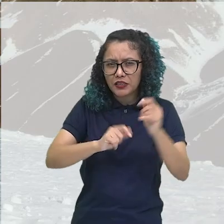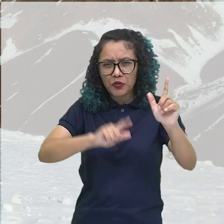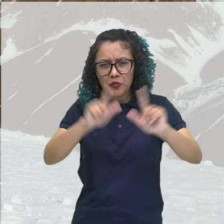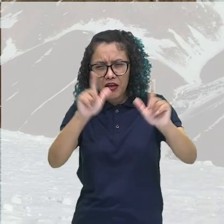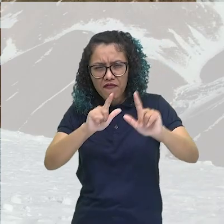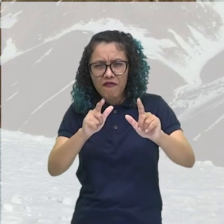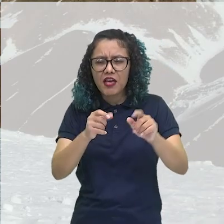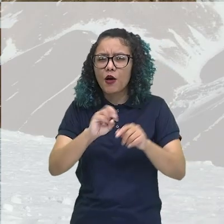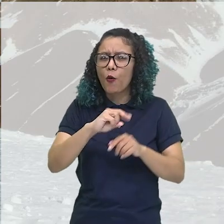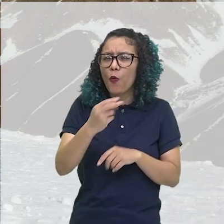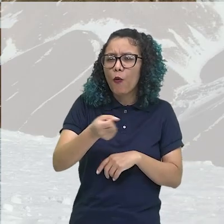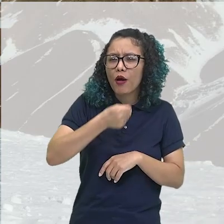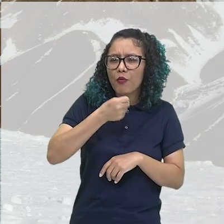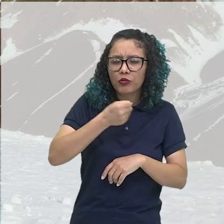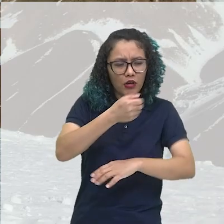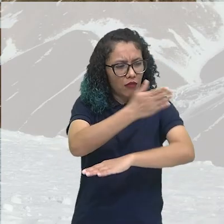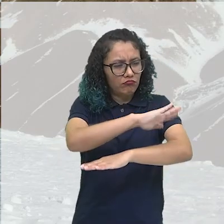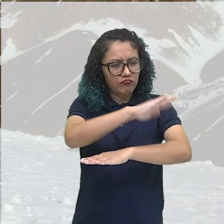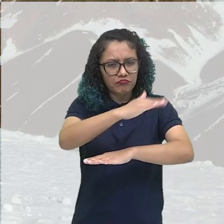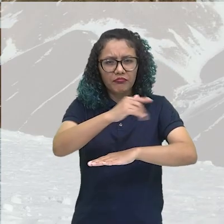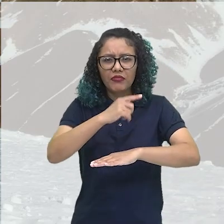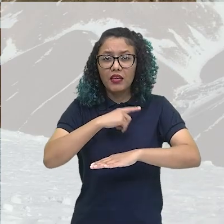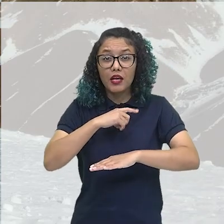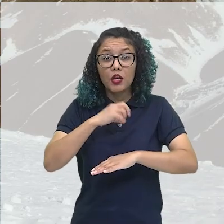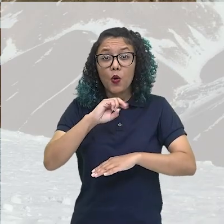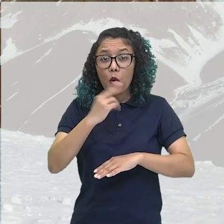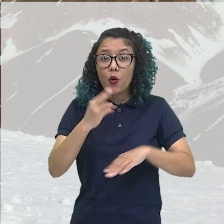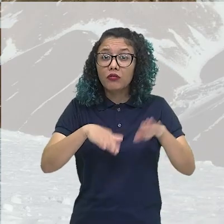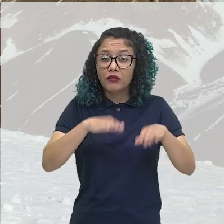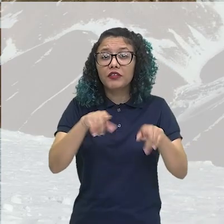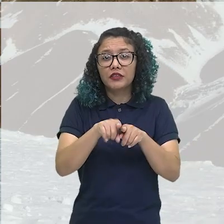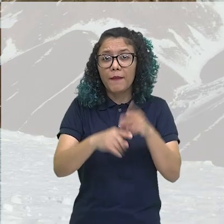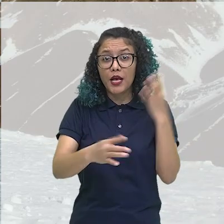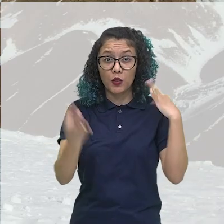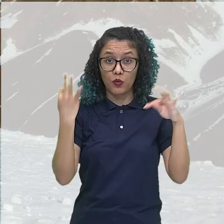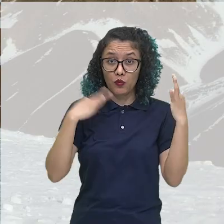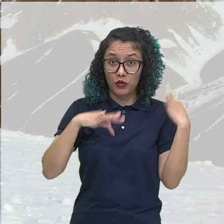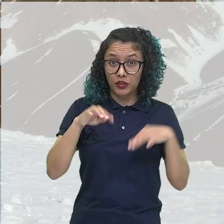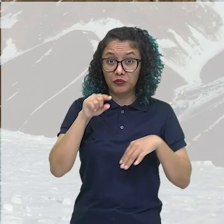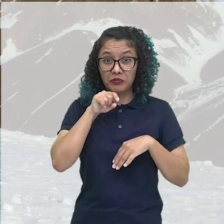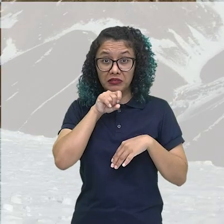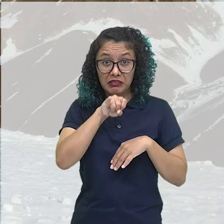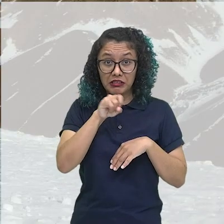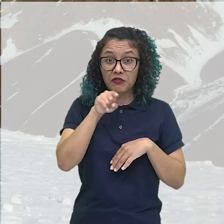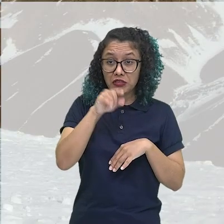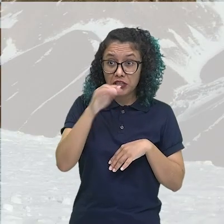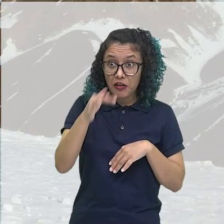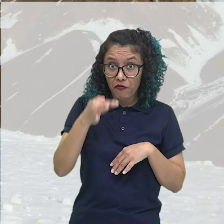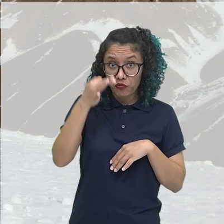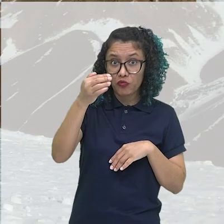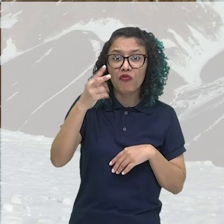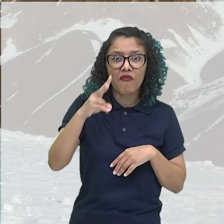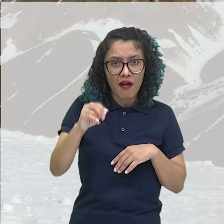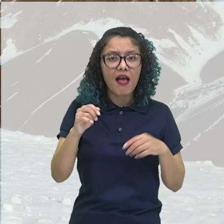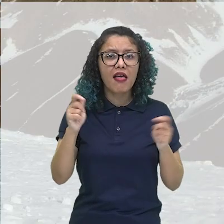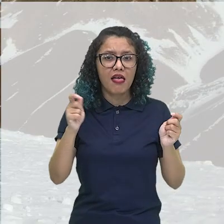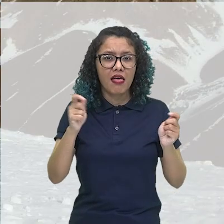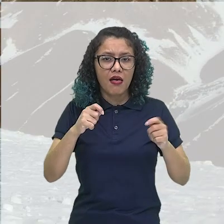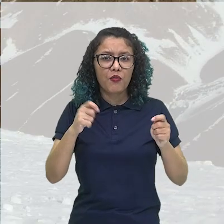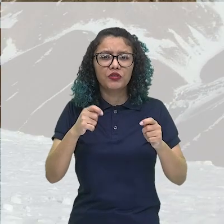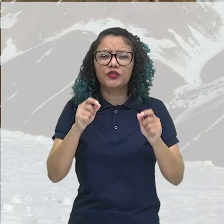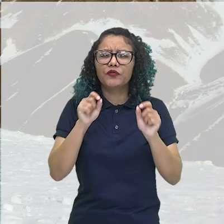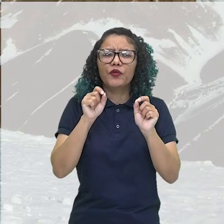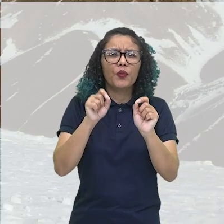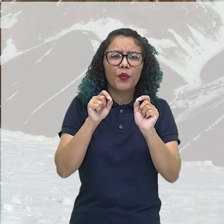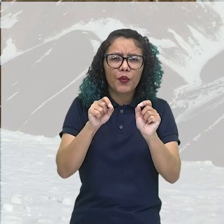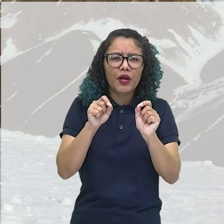TV, reportagens, ou até mesmo um turismo que por um acaso você vai fazer, você saiba que nós estamos tratando